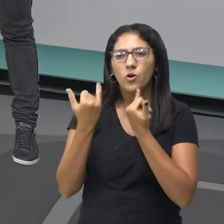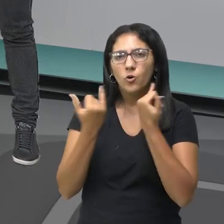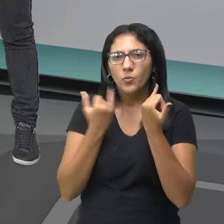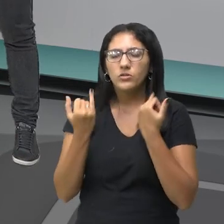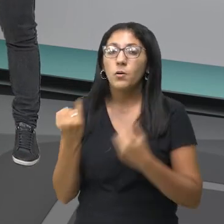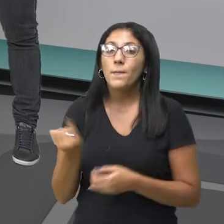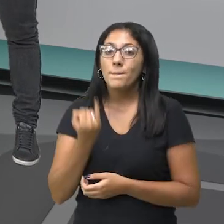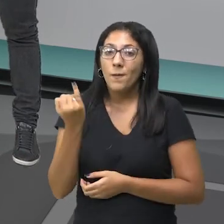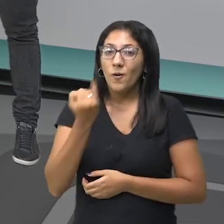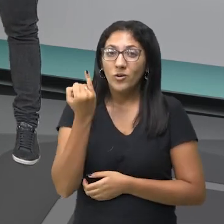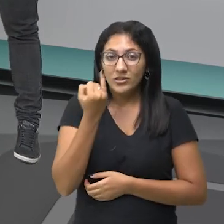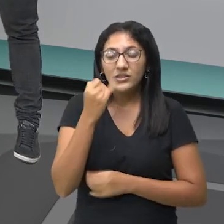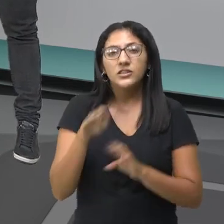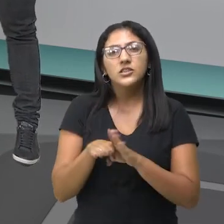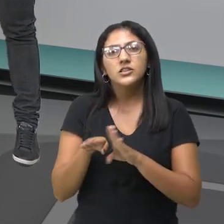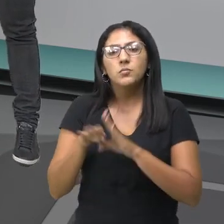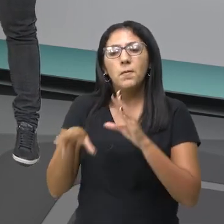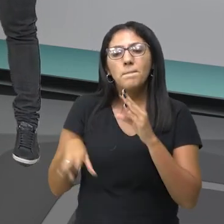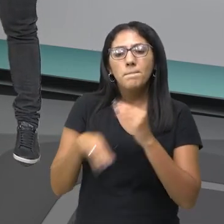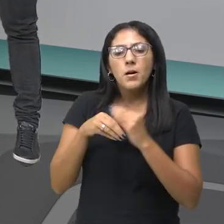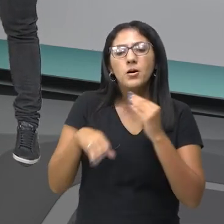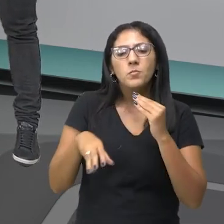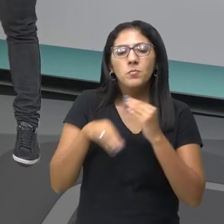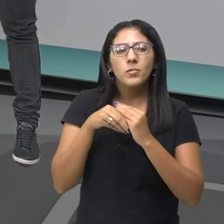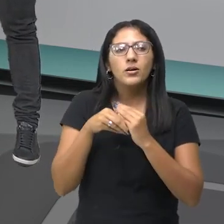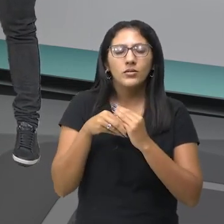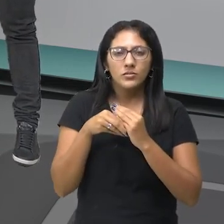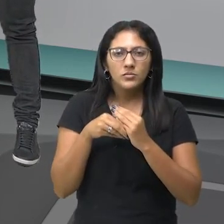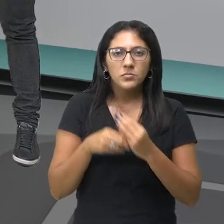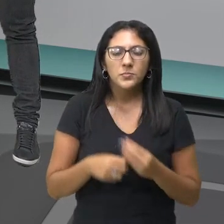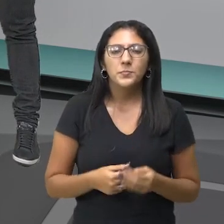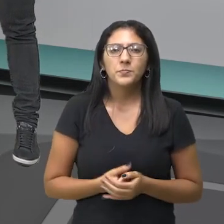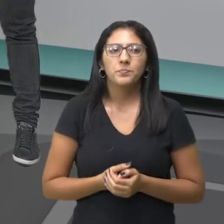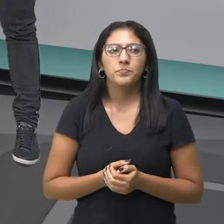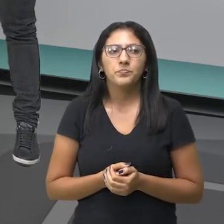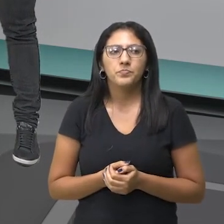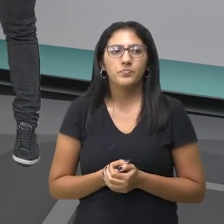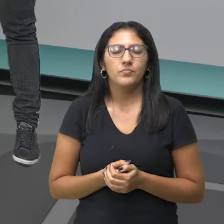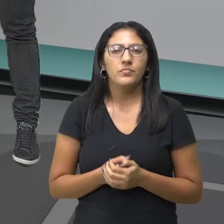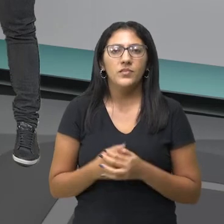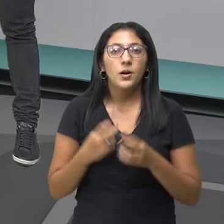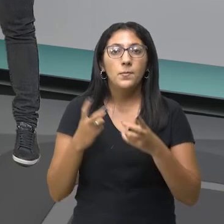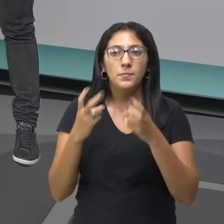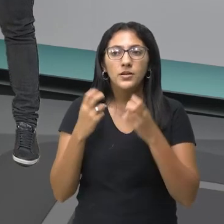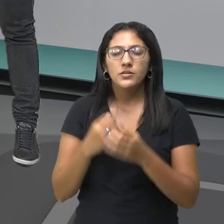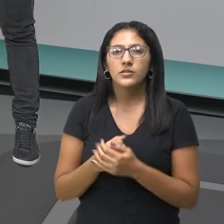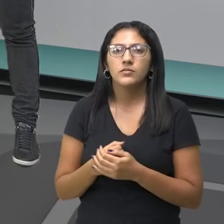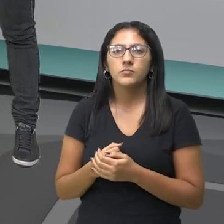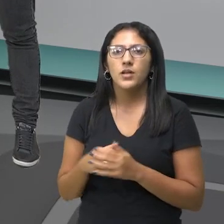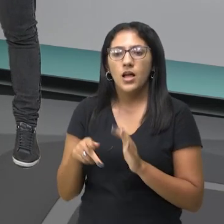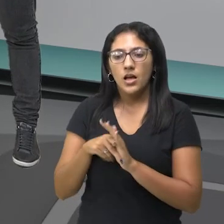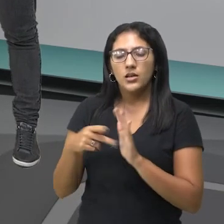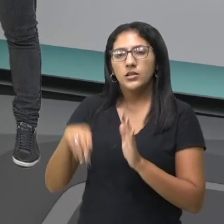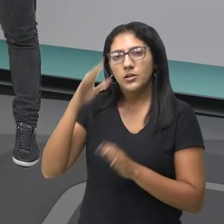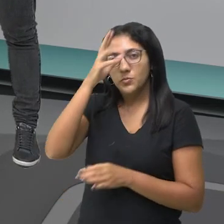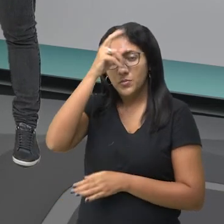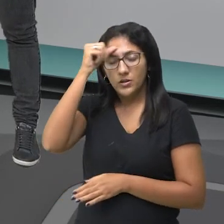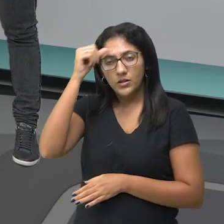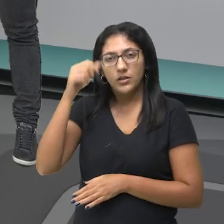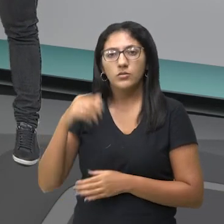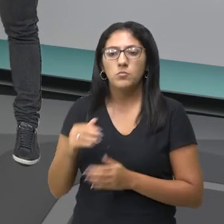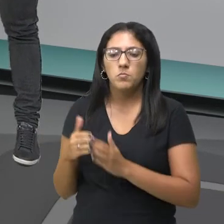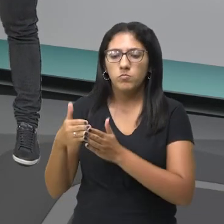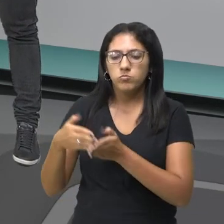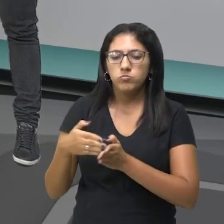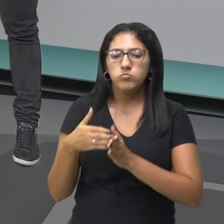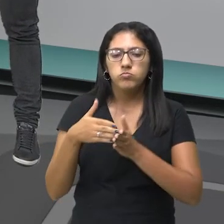informações que são complementares à minha leitura do texto principal. Observe, Porto de Manaus é um porto fluvial